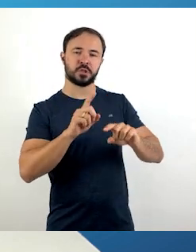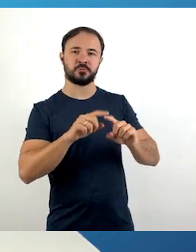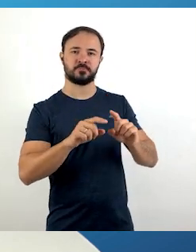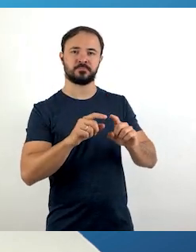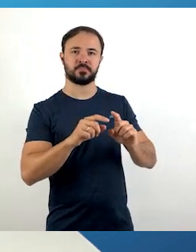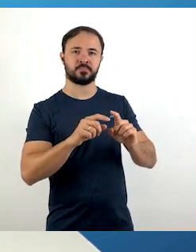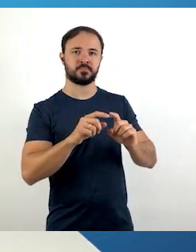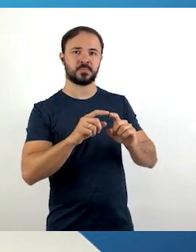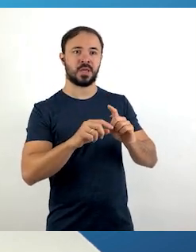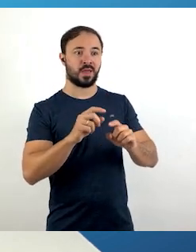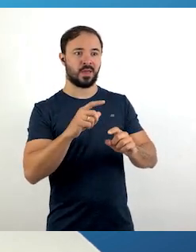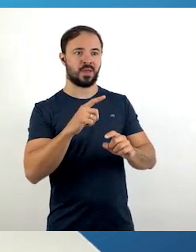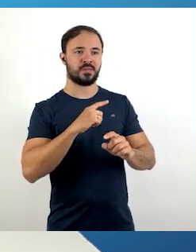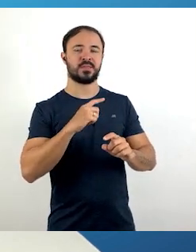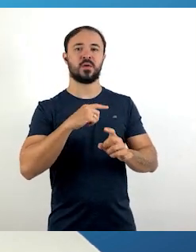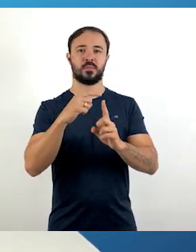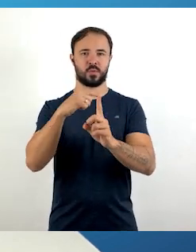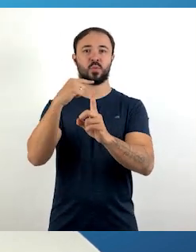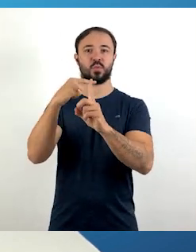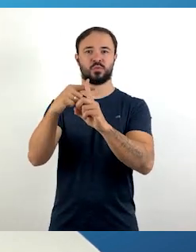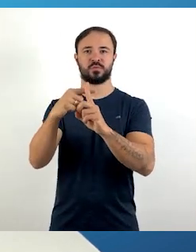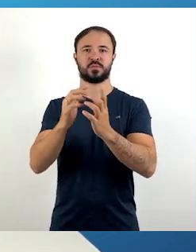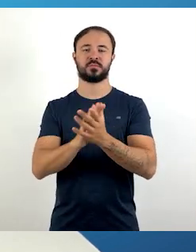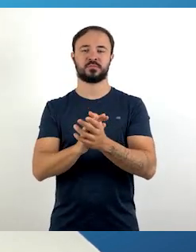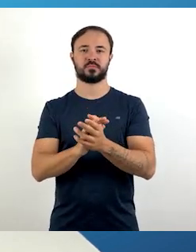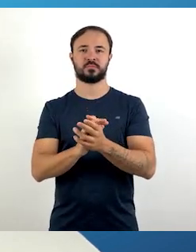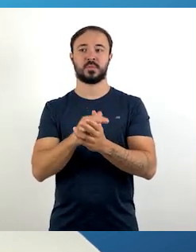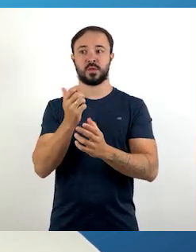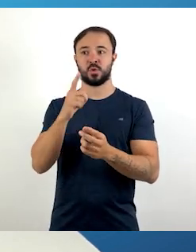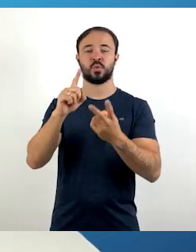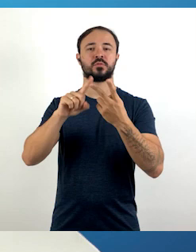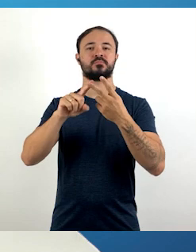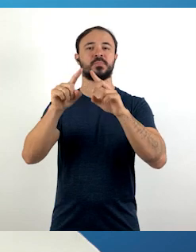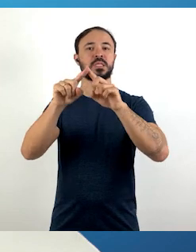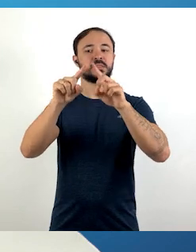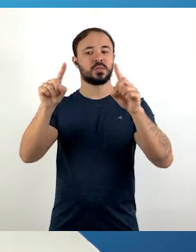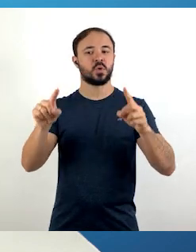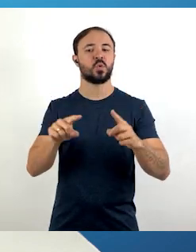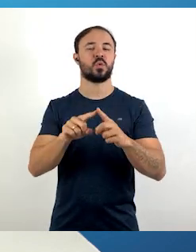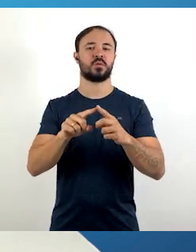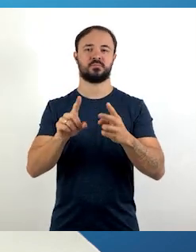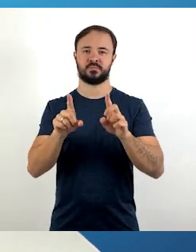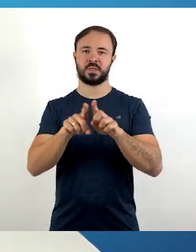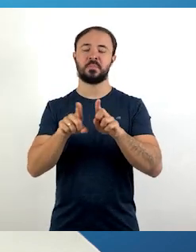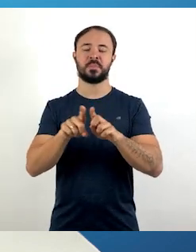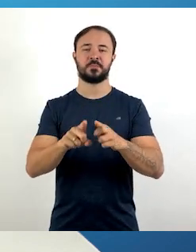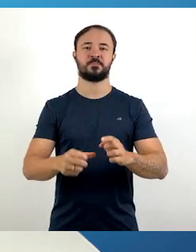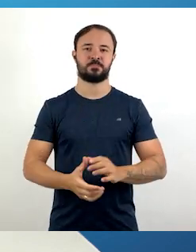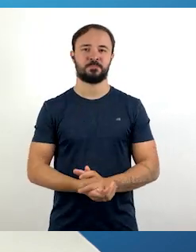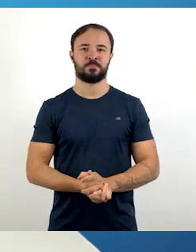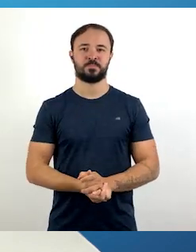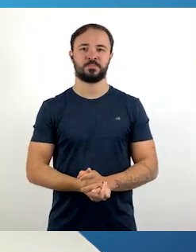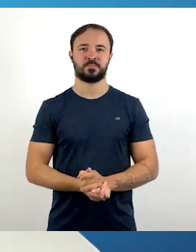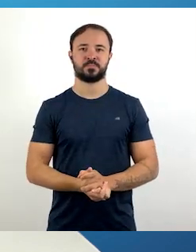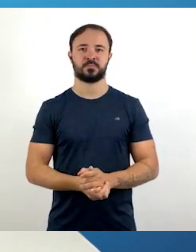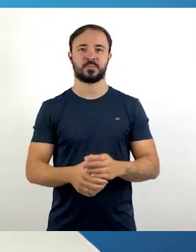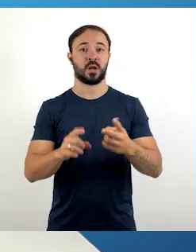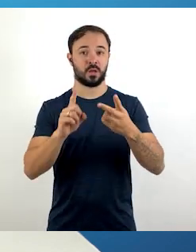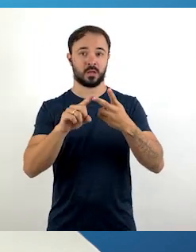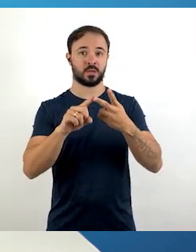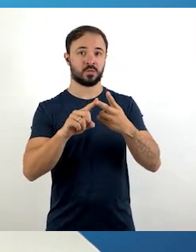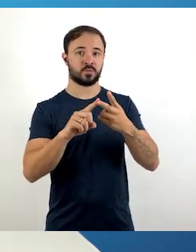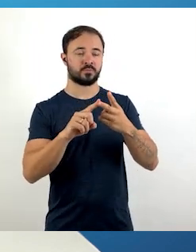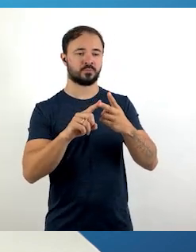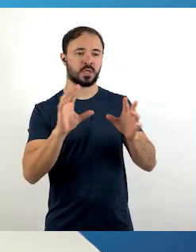possui uma parte no formato de cruz e uma parte circular. Essa parte circular vamos